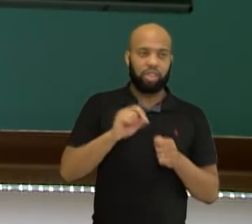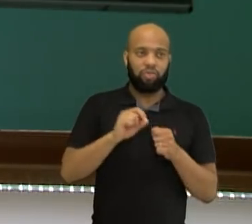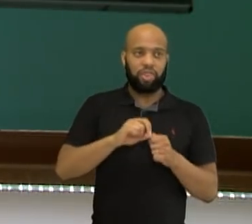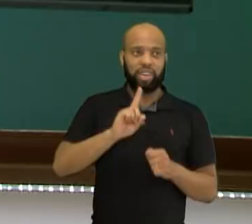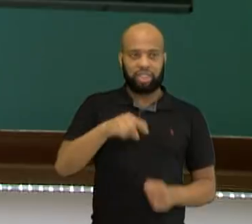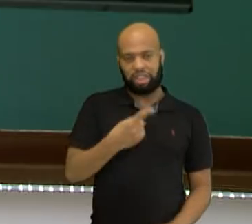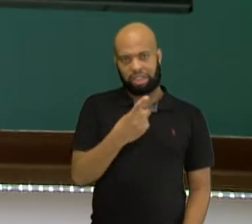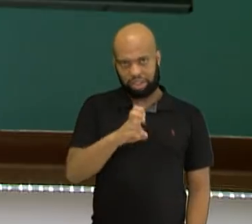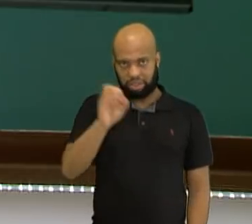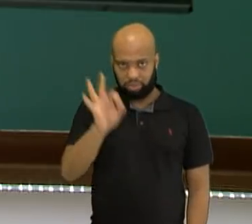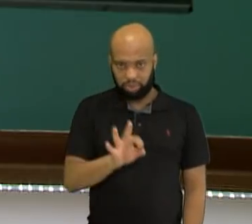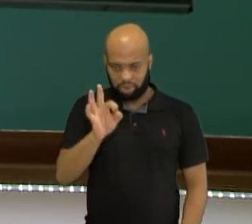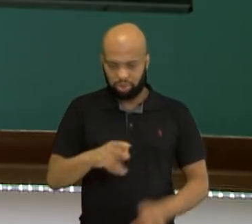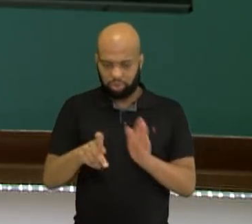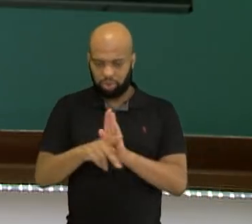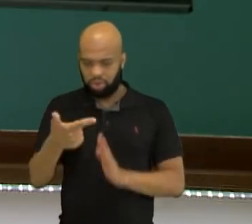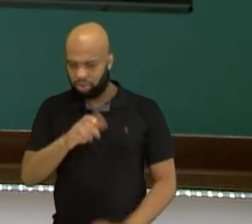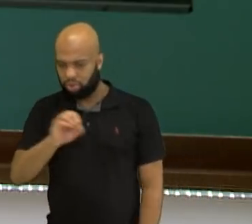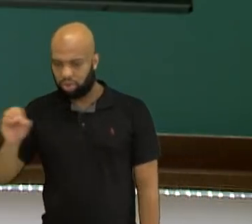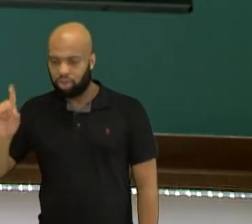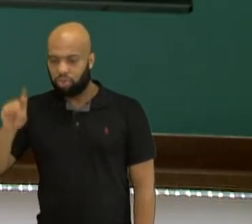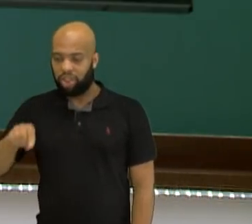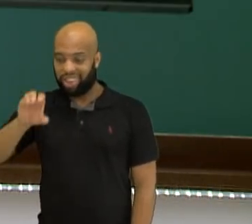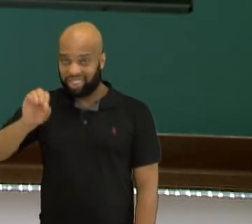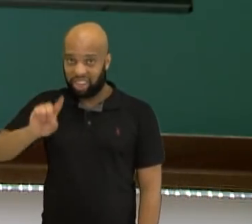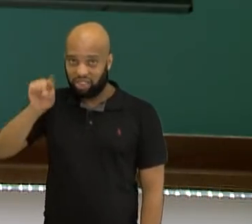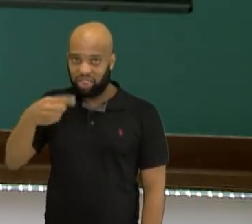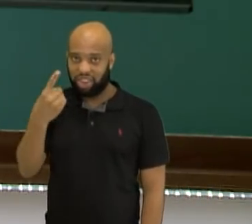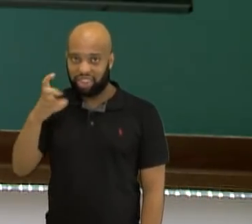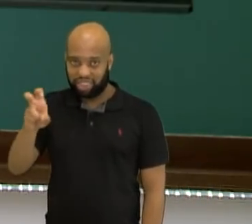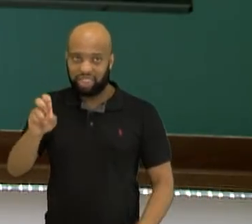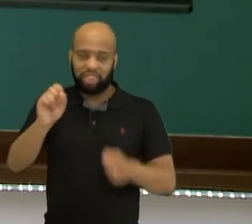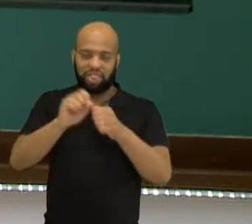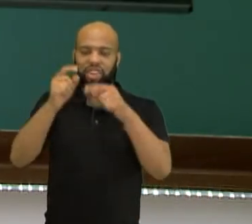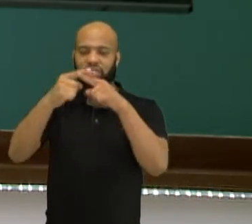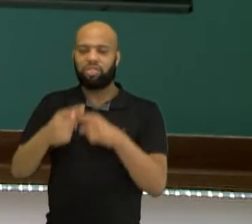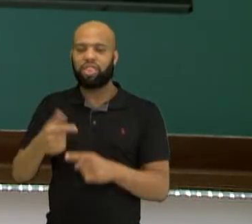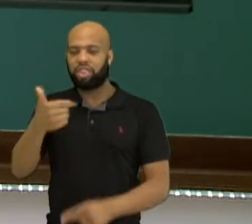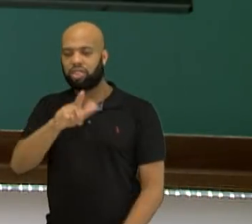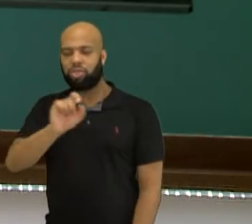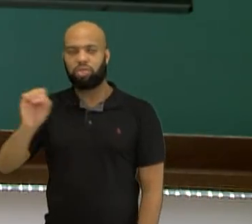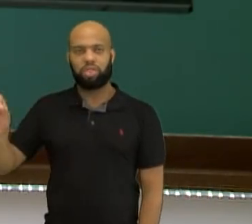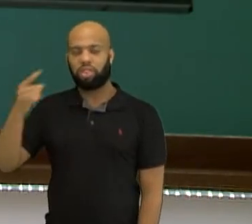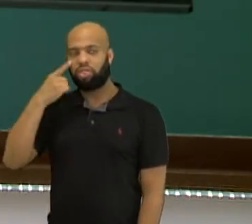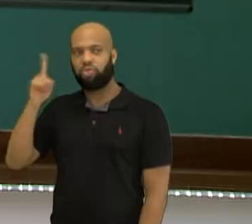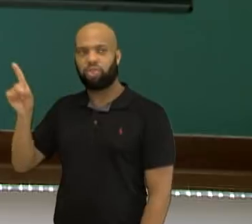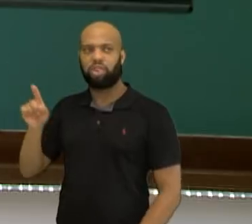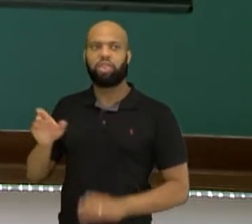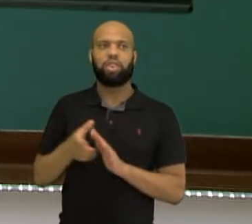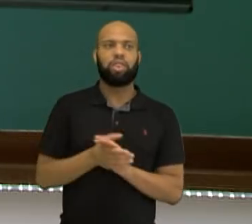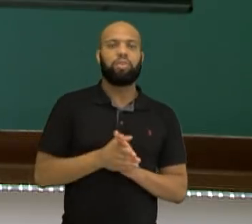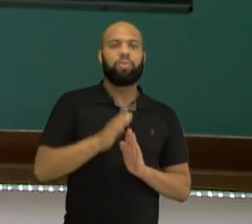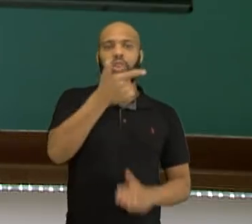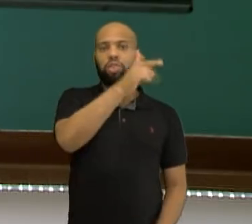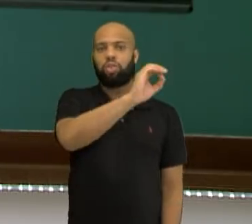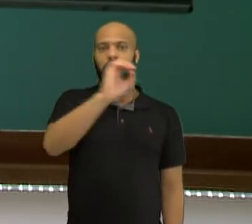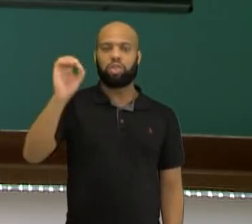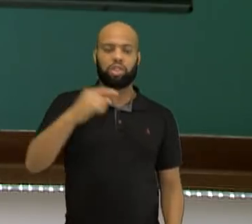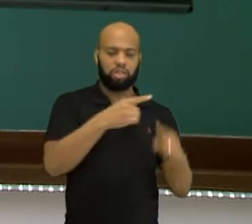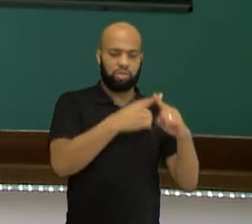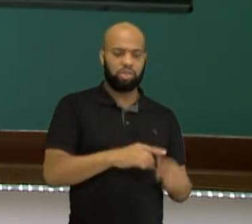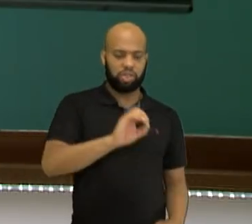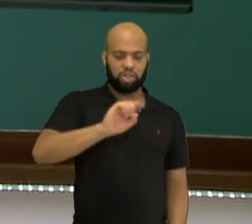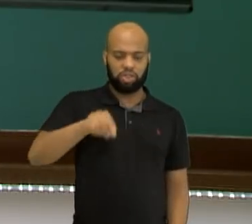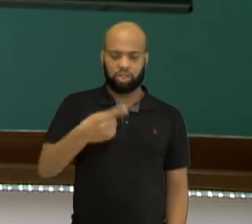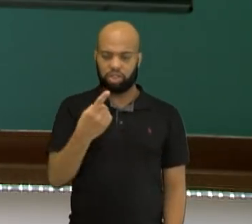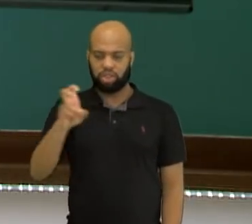de 15% de 200, 0,15 vezes 200. Tem a conta aqui para você, 200 vezes 0,15.